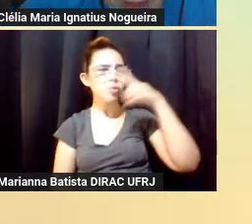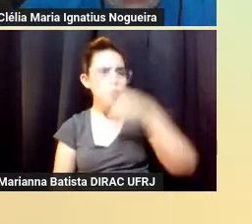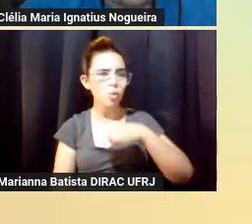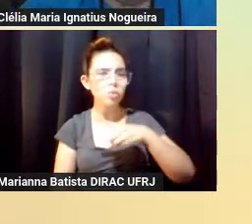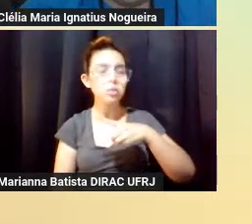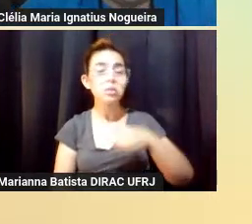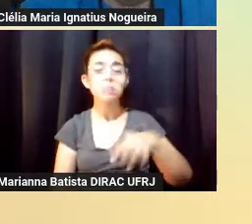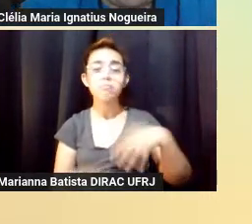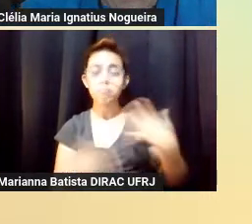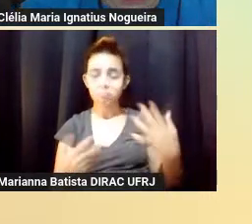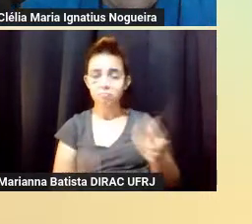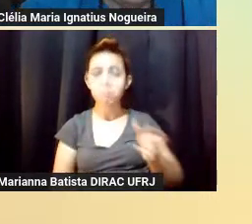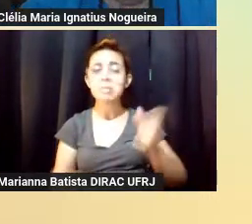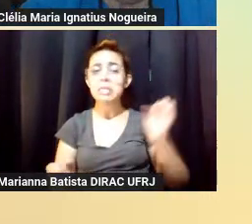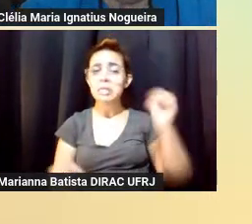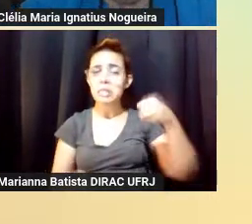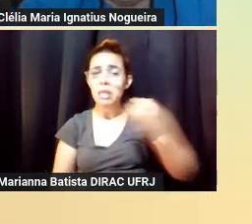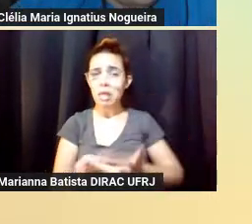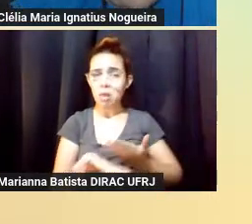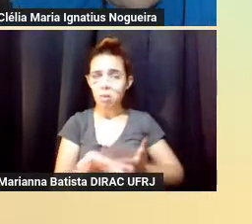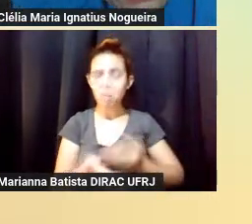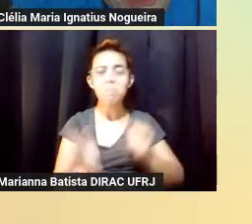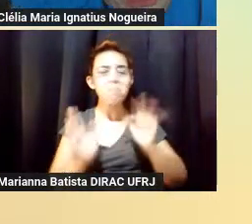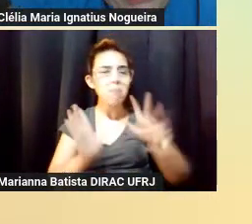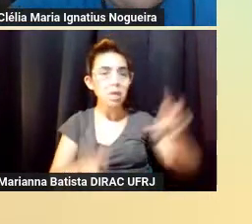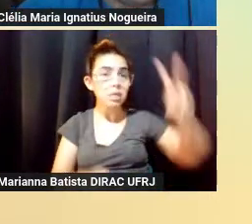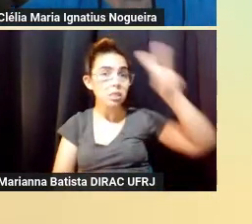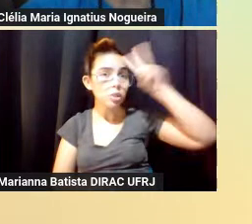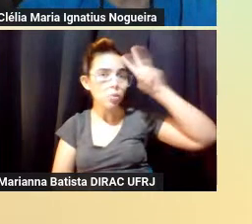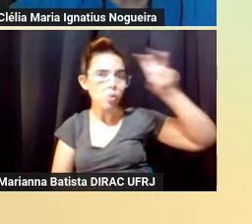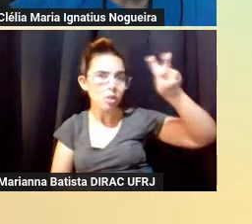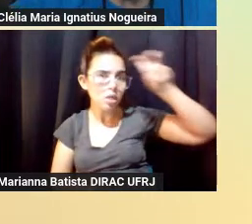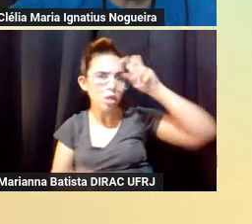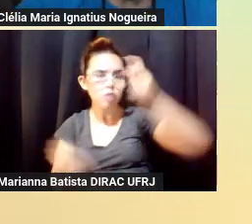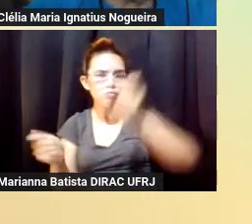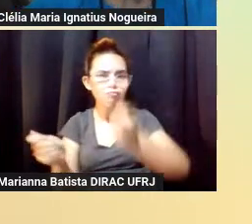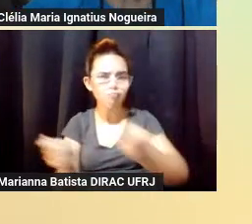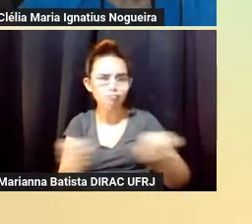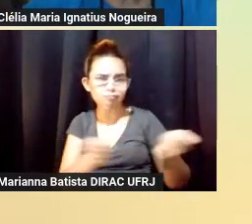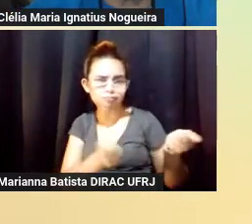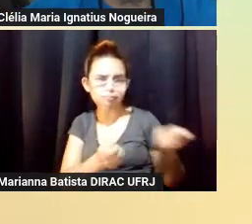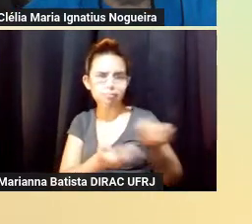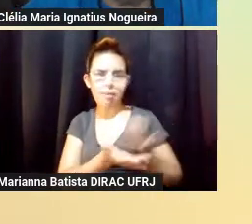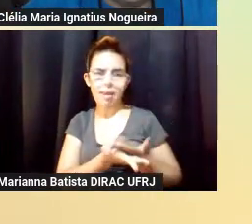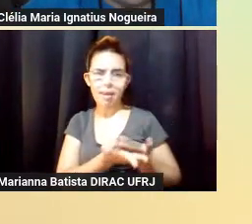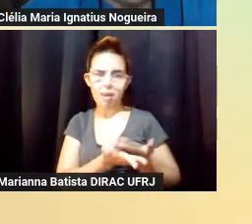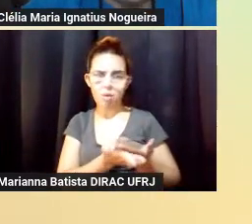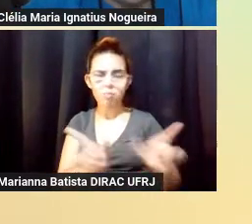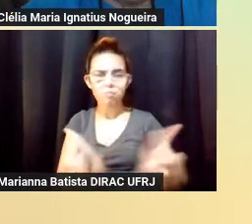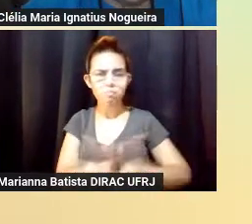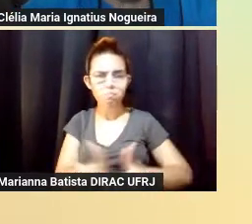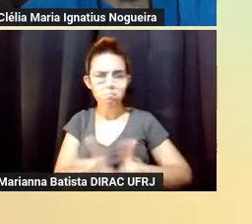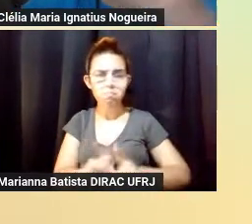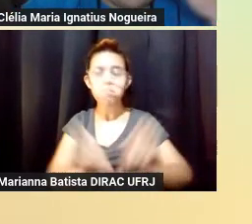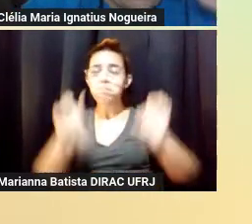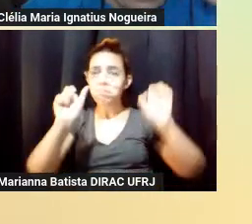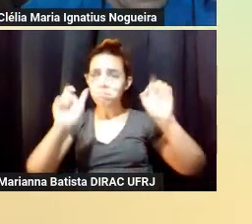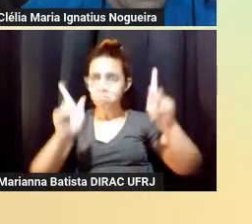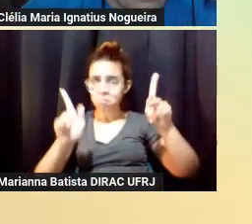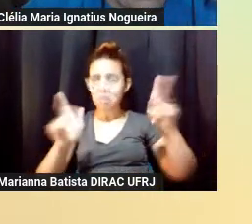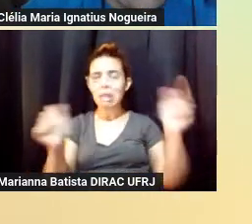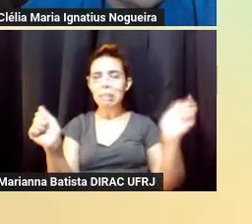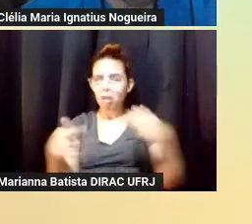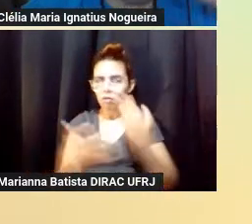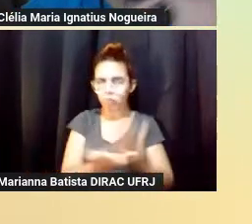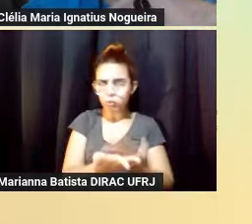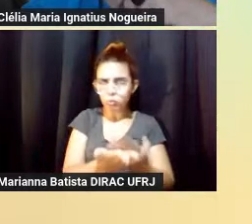uma faculdade de final de semana. Era a faculdade que tinha na minha cidade, era o que eu podia estudar. Então, enquanto eu ainda estava no